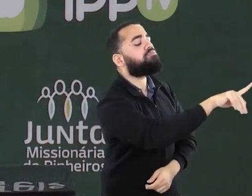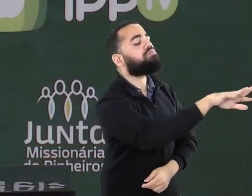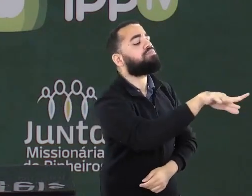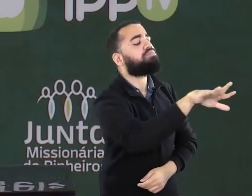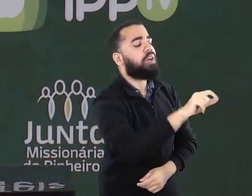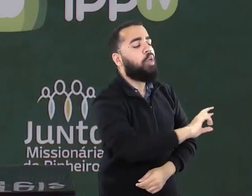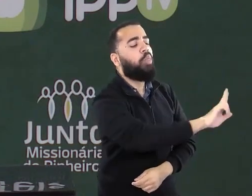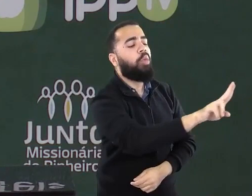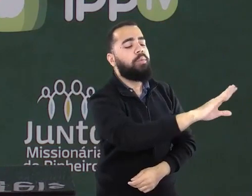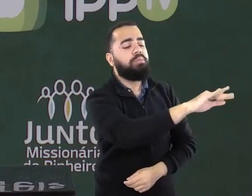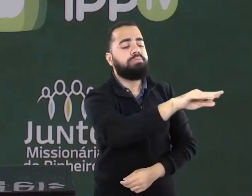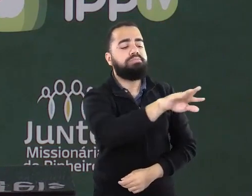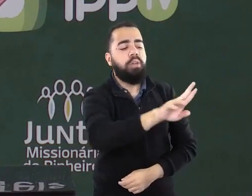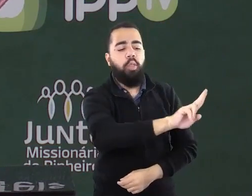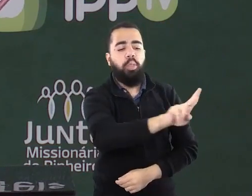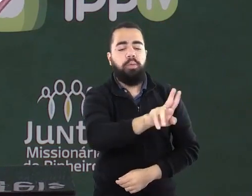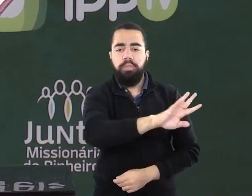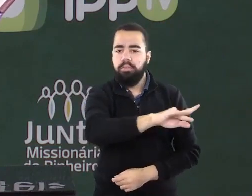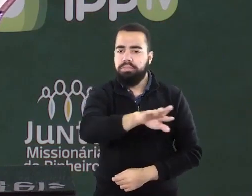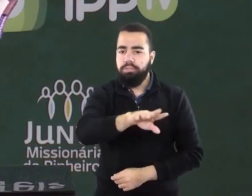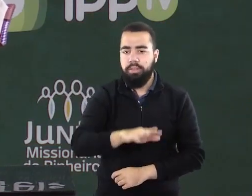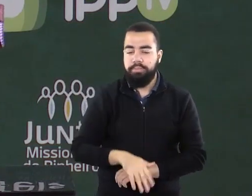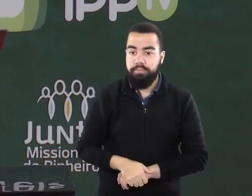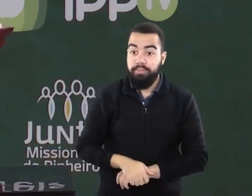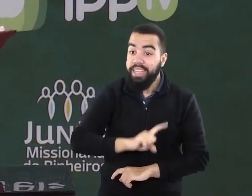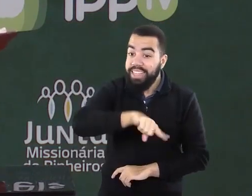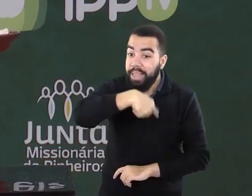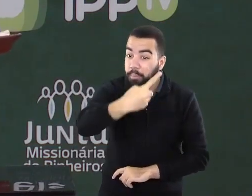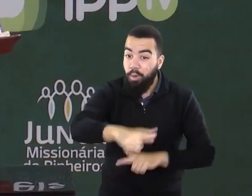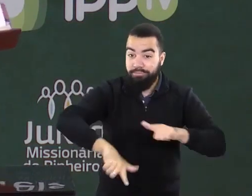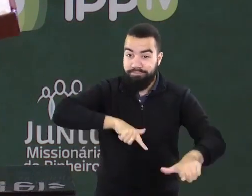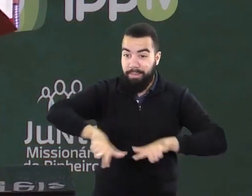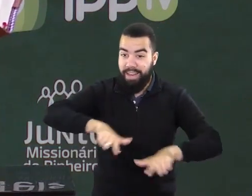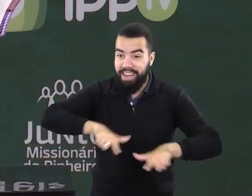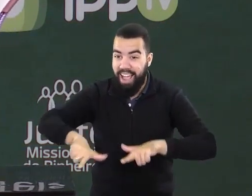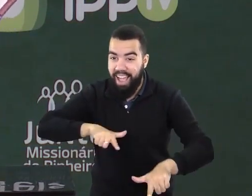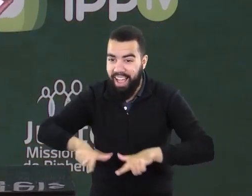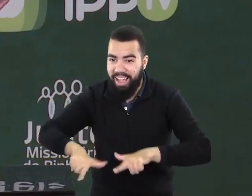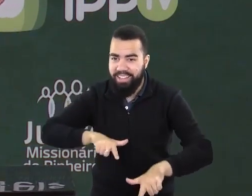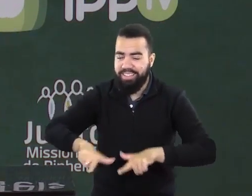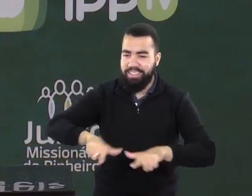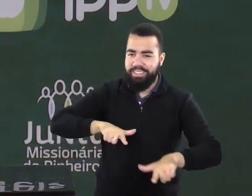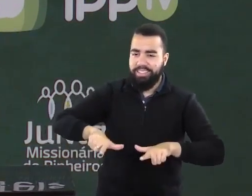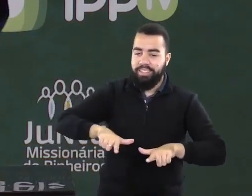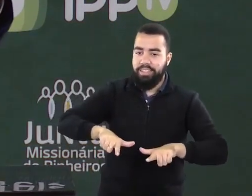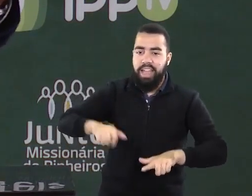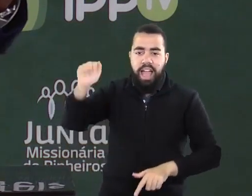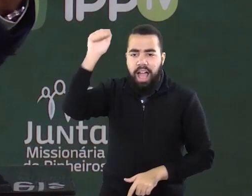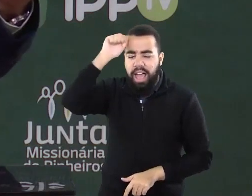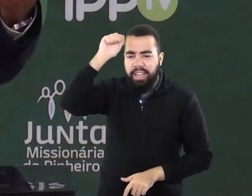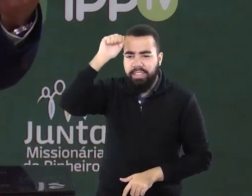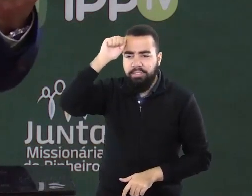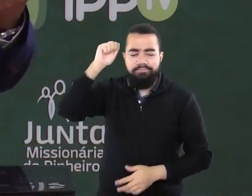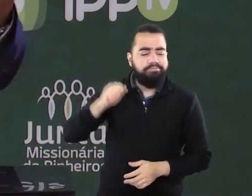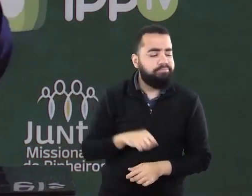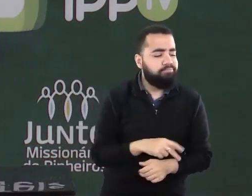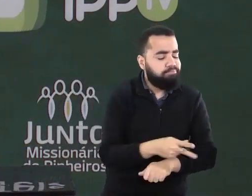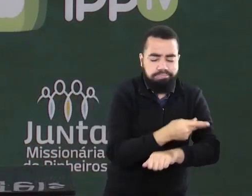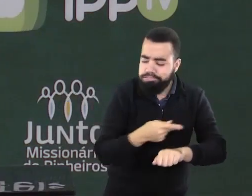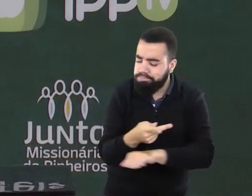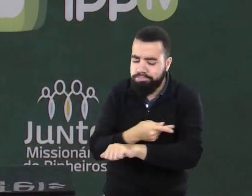deste magnífico trabalho, inédito trabalho, Adão não encontrou ninguém que